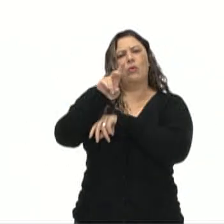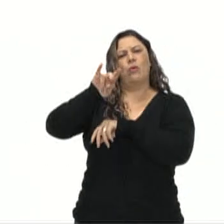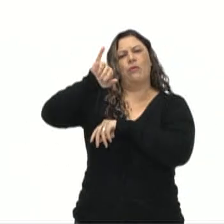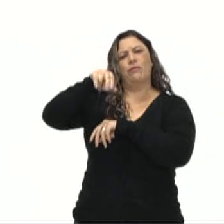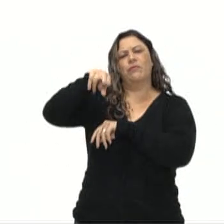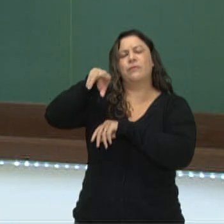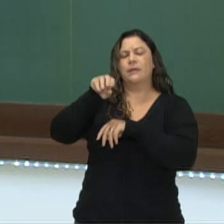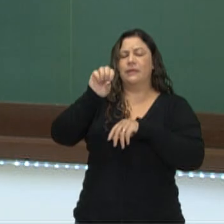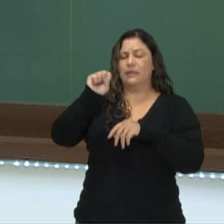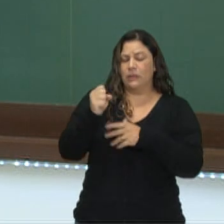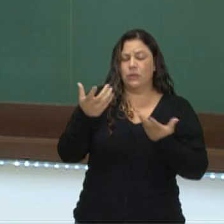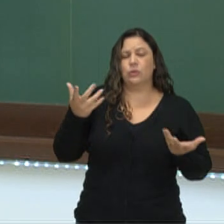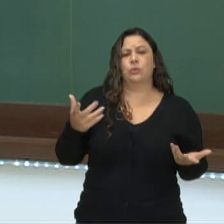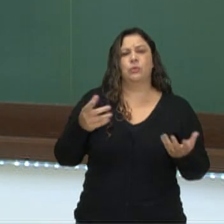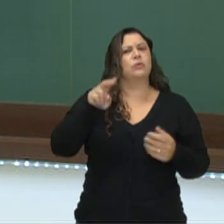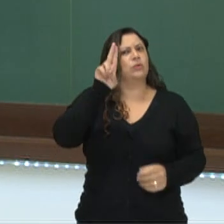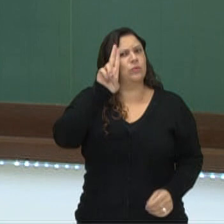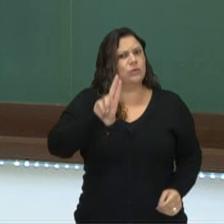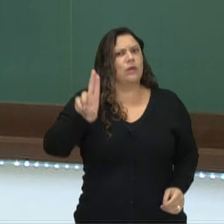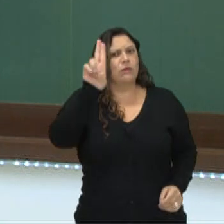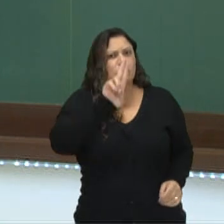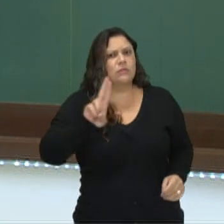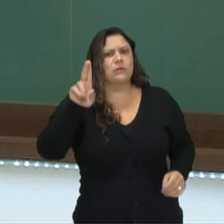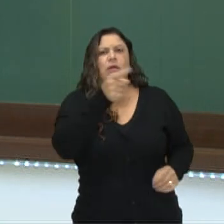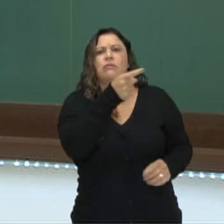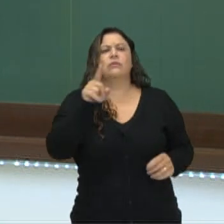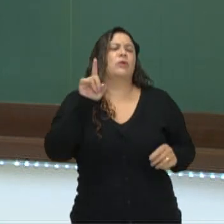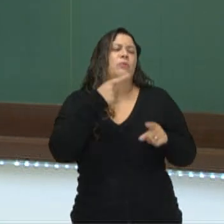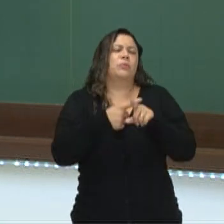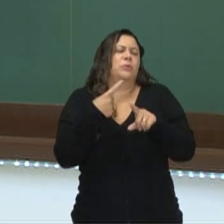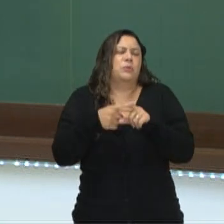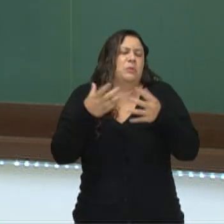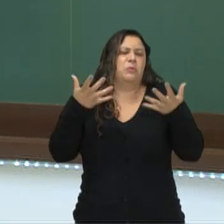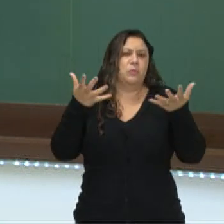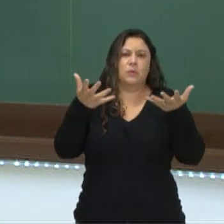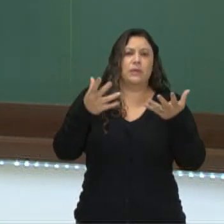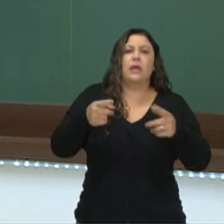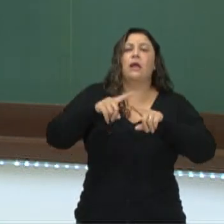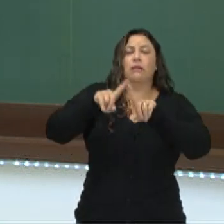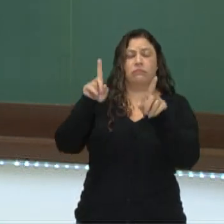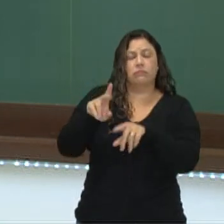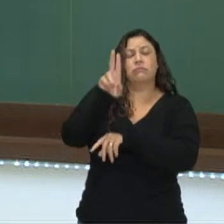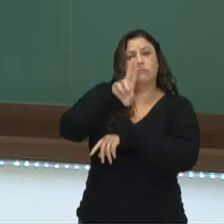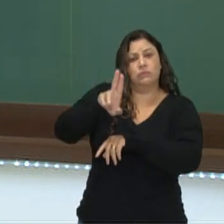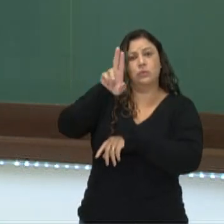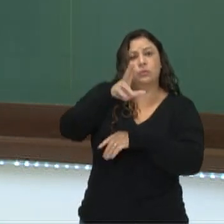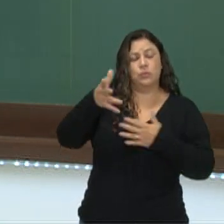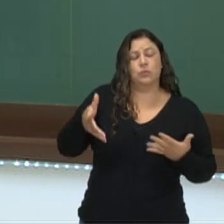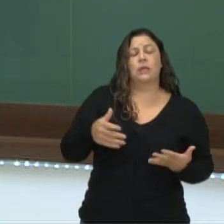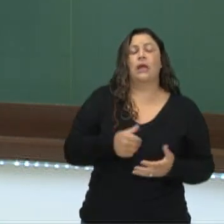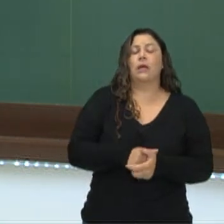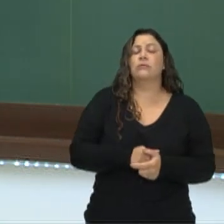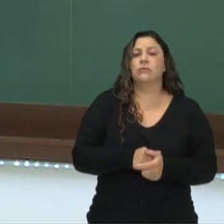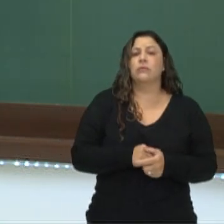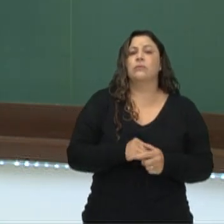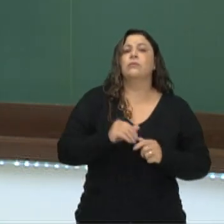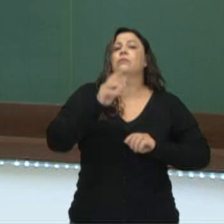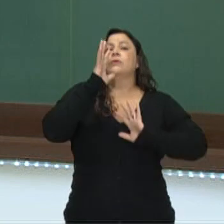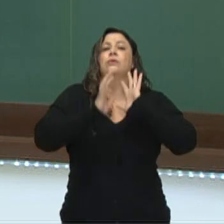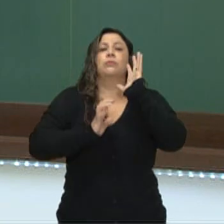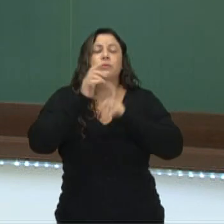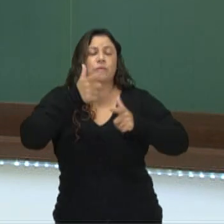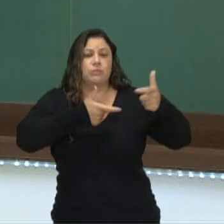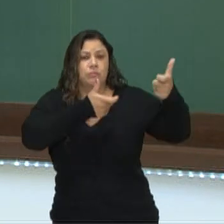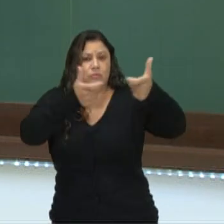eles utilizavam ali o território, não era só assim, porque eu quero, é porque realmente era utilizado. Raiz do conflito: